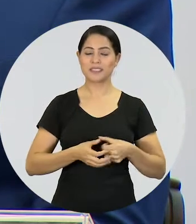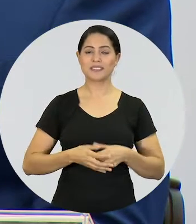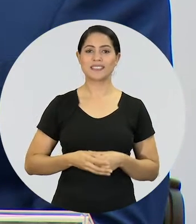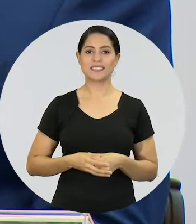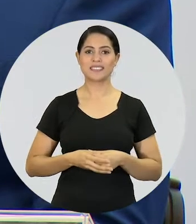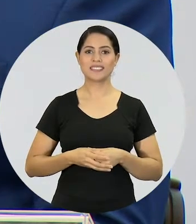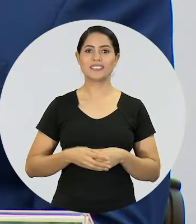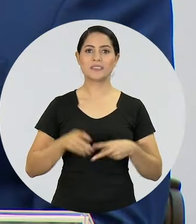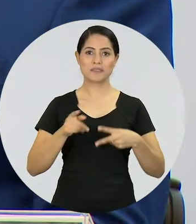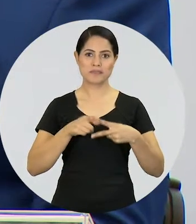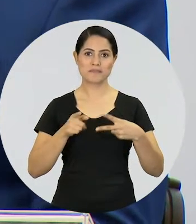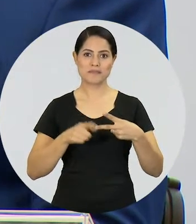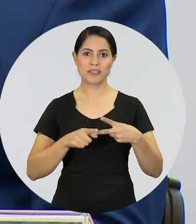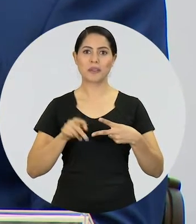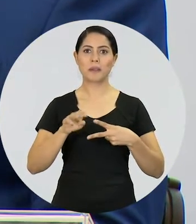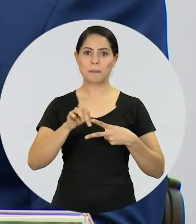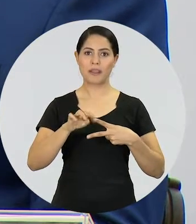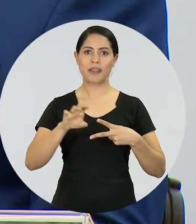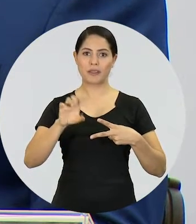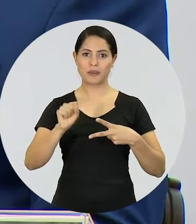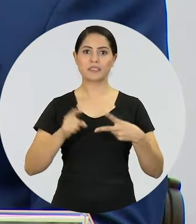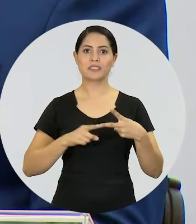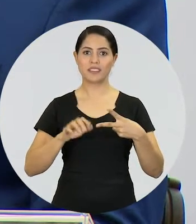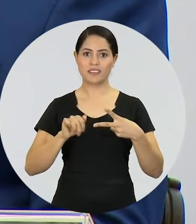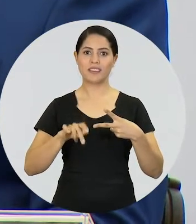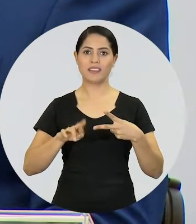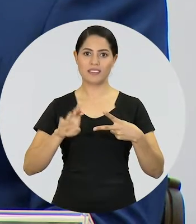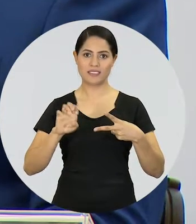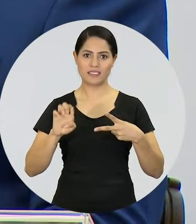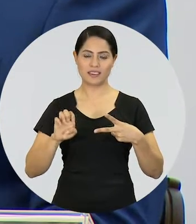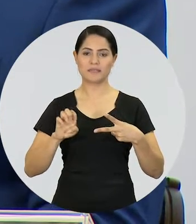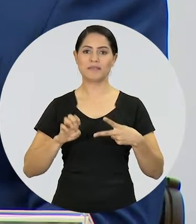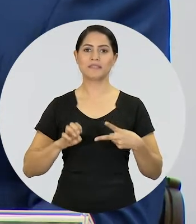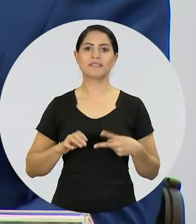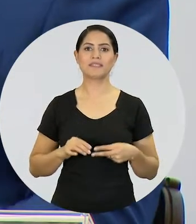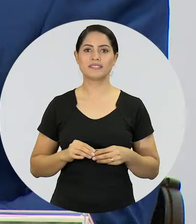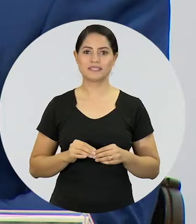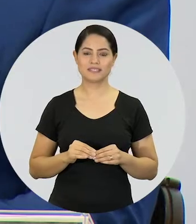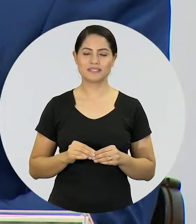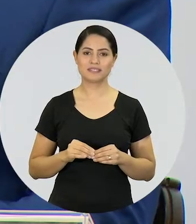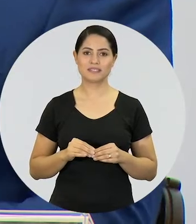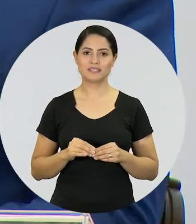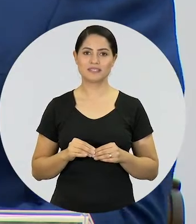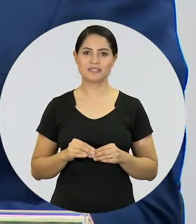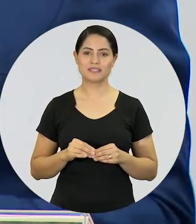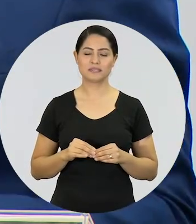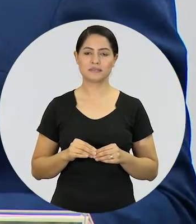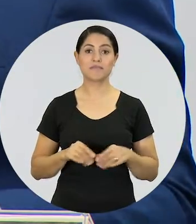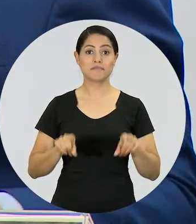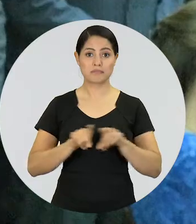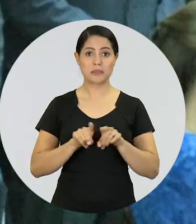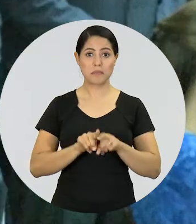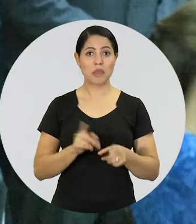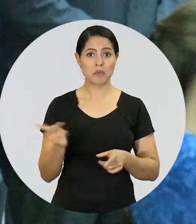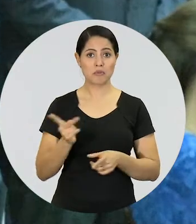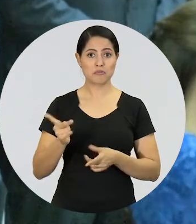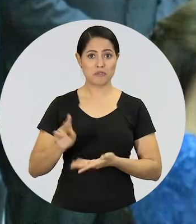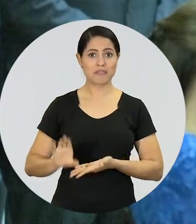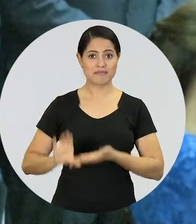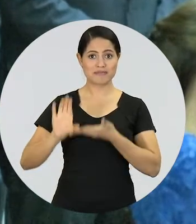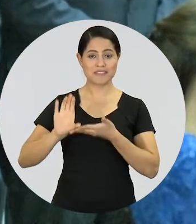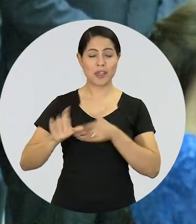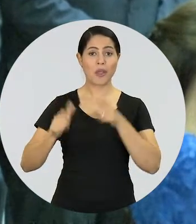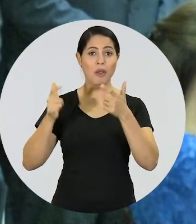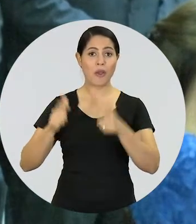pelo Senado da República, Marcos Vinícius Jardim Rodrigues e André Luiz Guimarães Godinho. Os